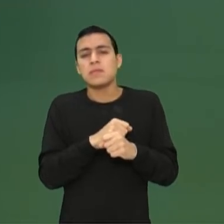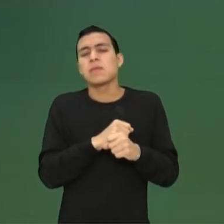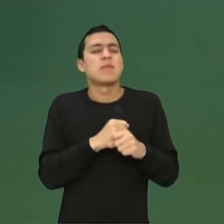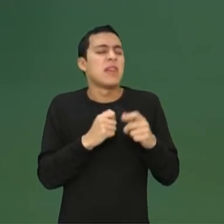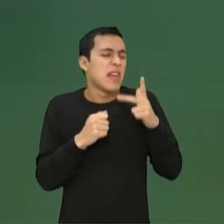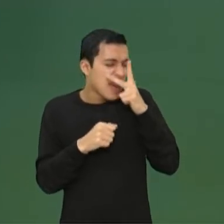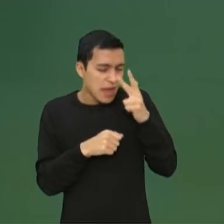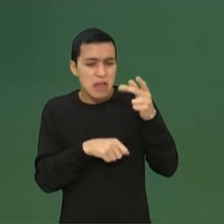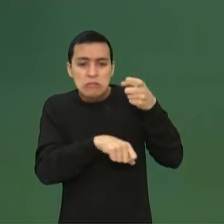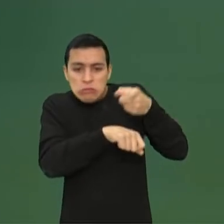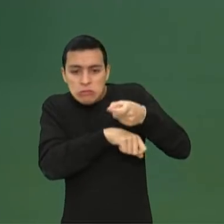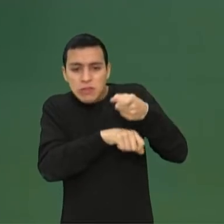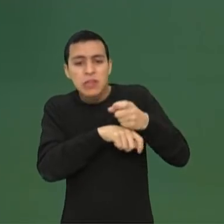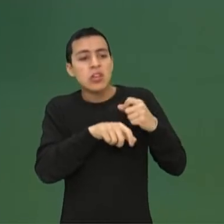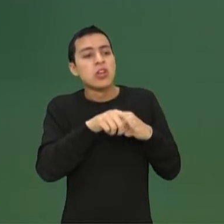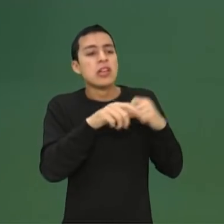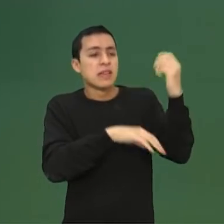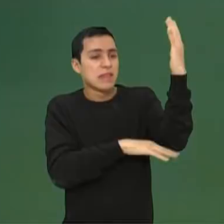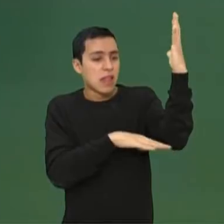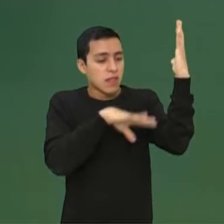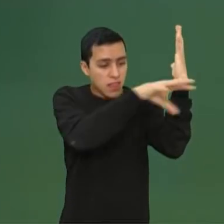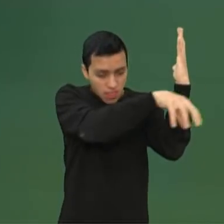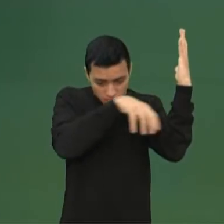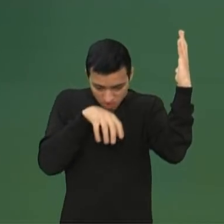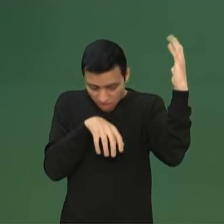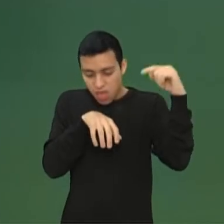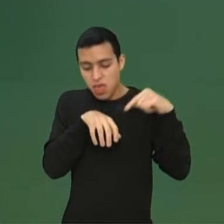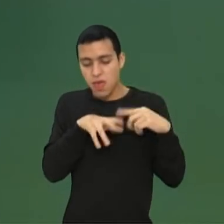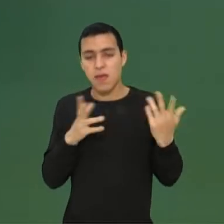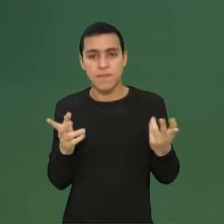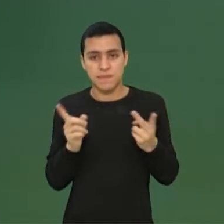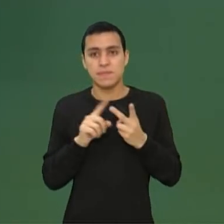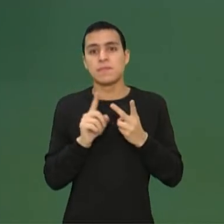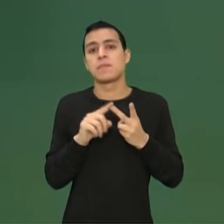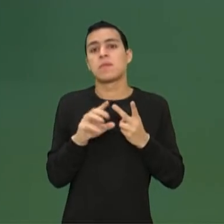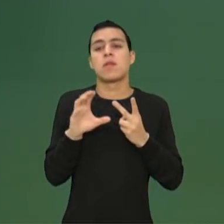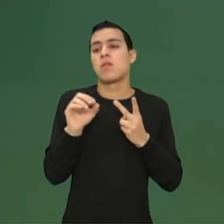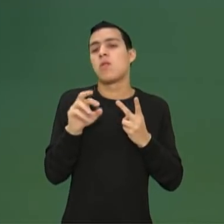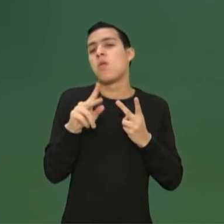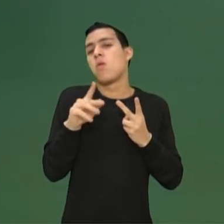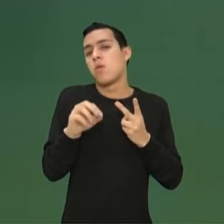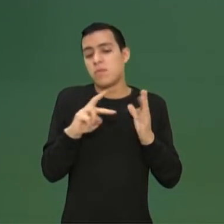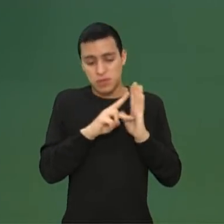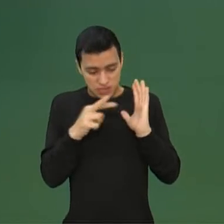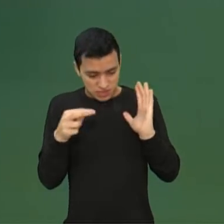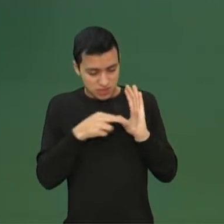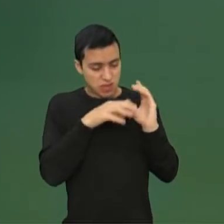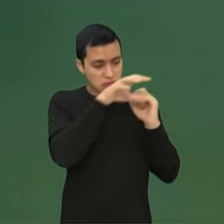eu tiro da natureza. O corpo, eu peguei aquele material da